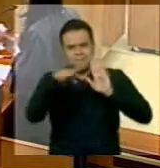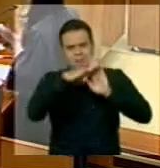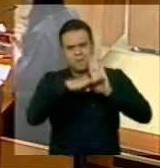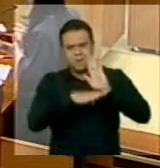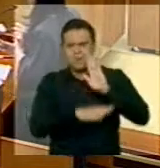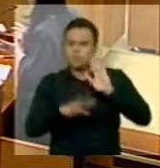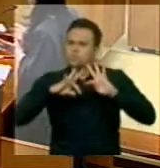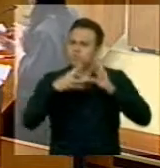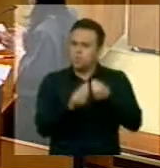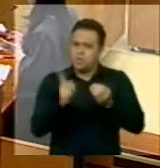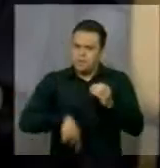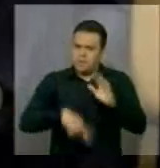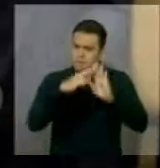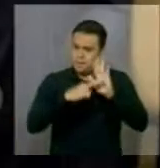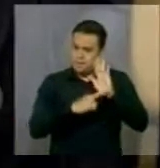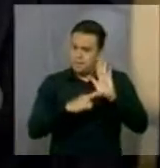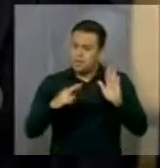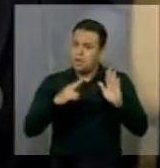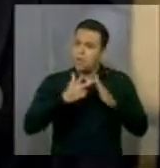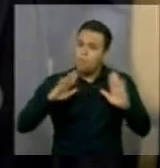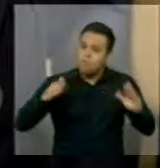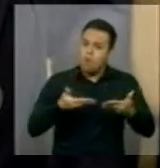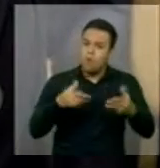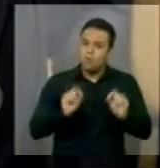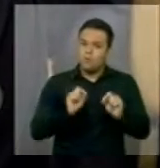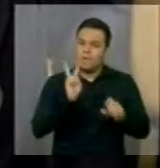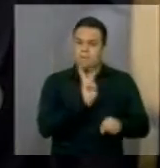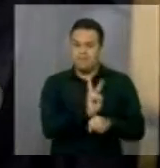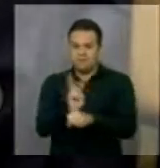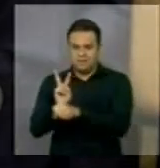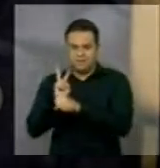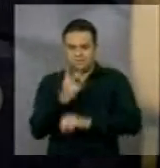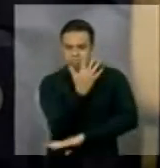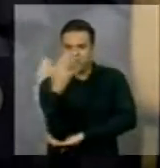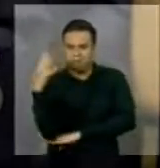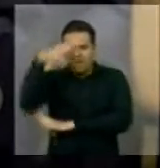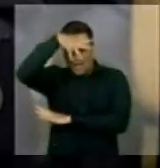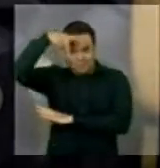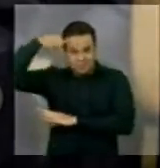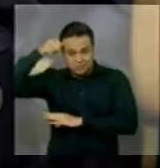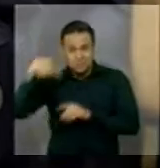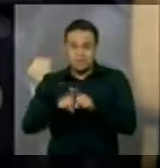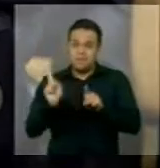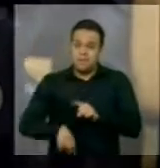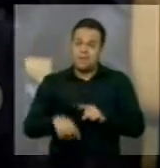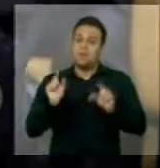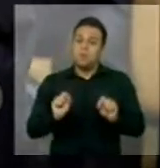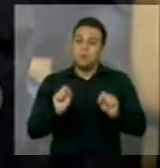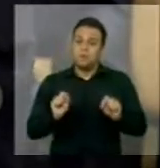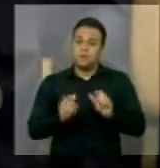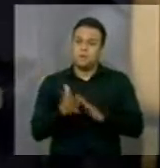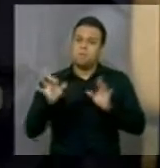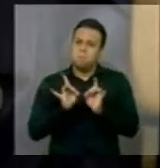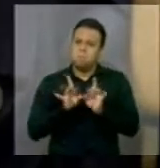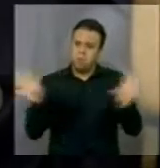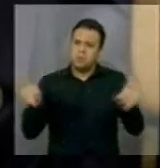Obrigações todas elas voltadas à preservação da Amazônia, obrigações todas elas voltadas a se